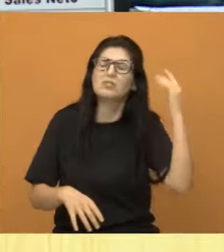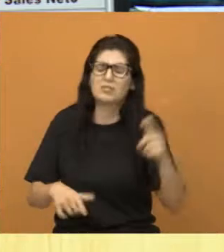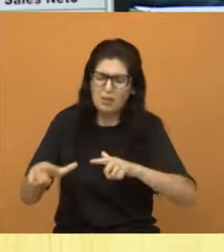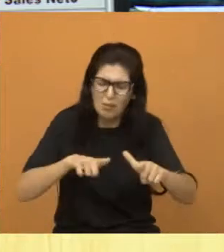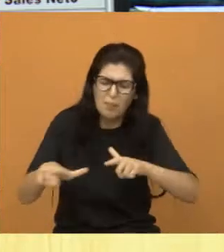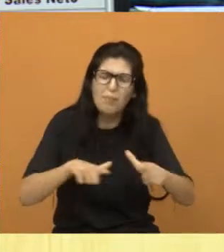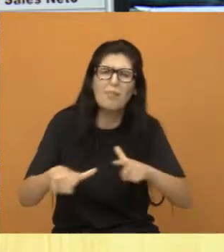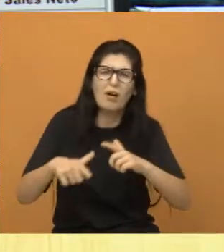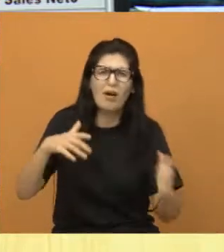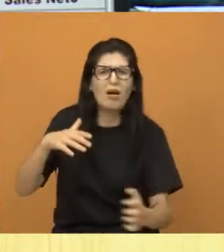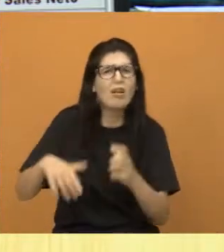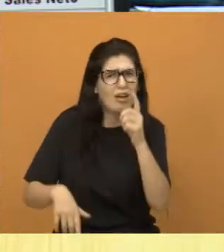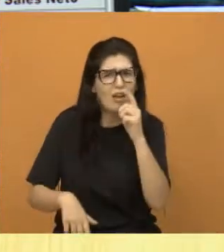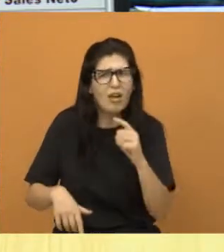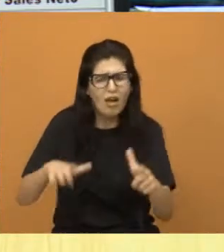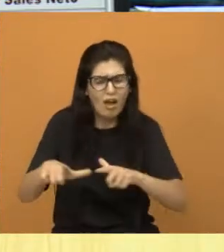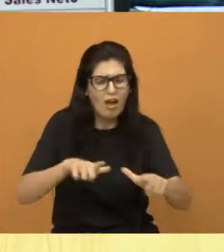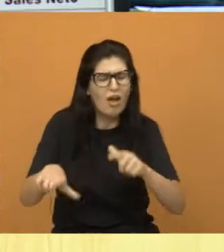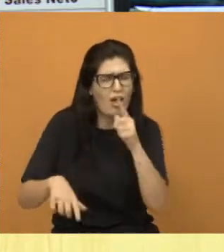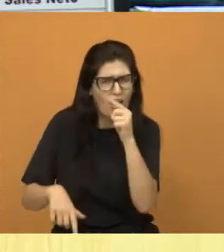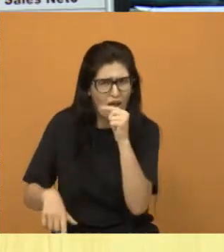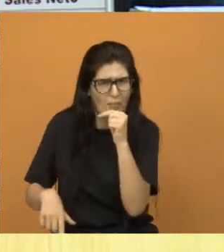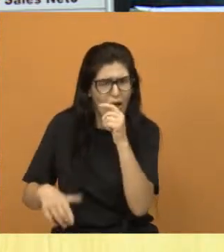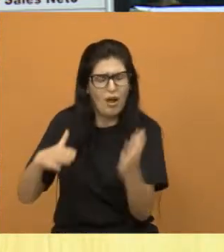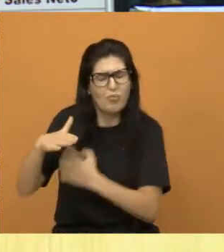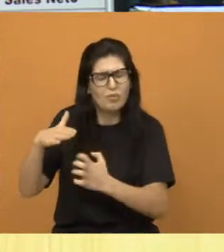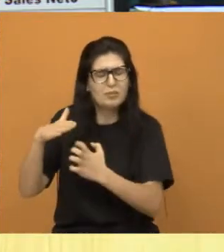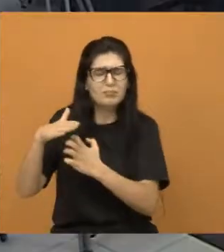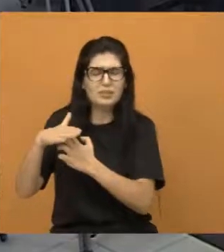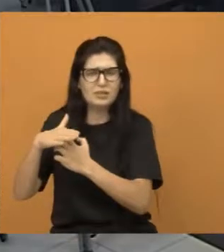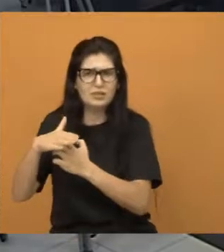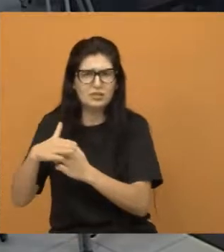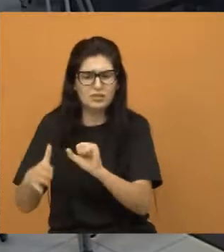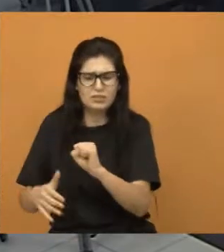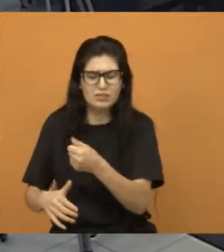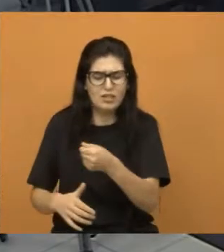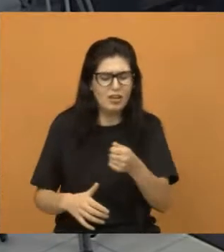obras que a cidade precisa. Obrigada, gente.